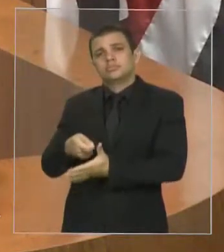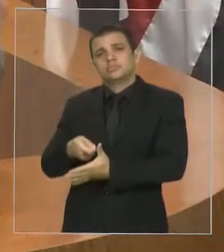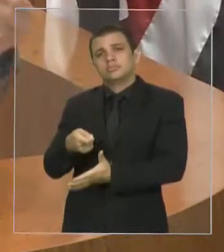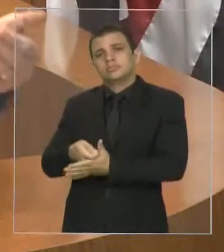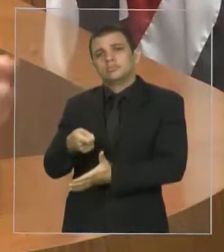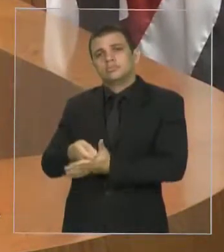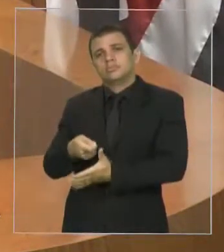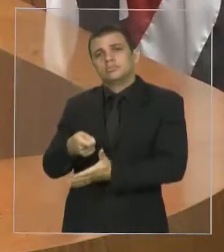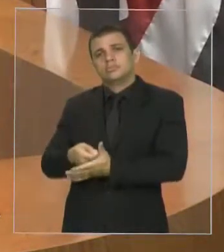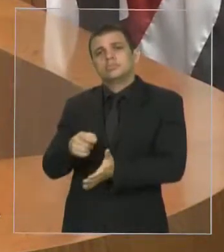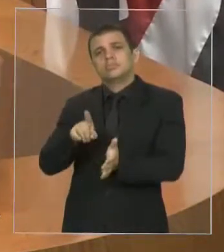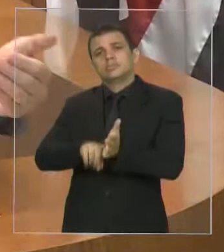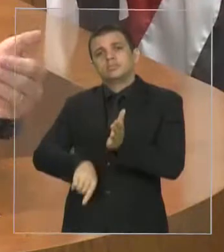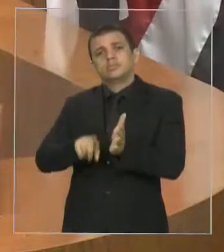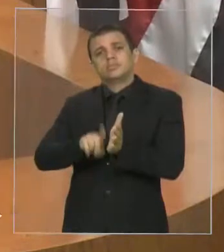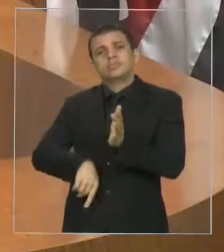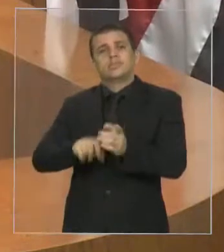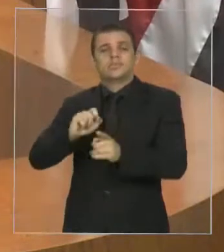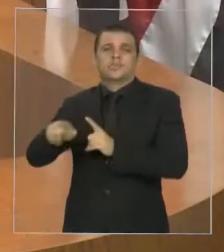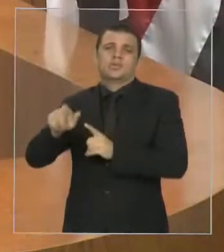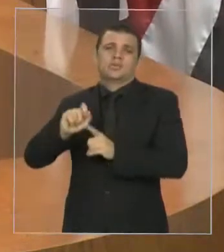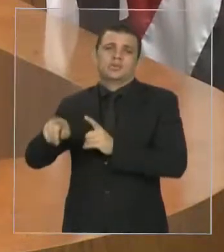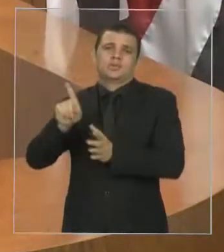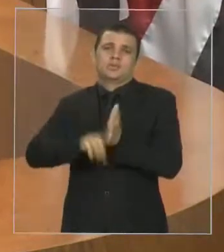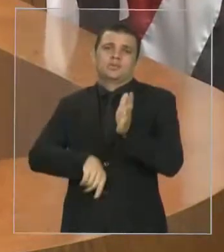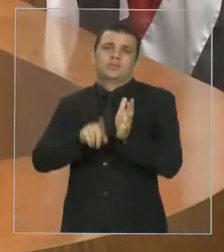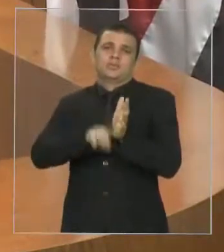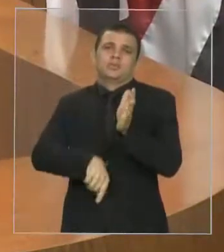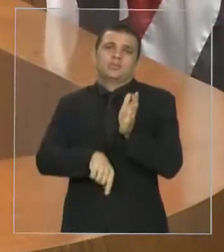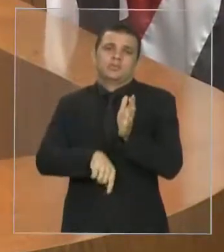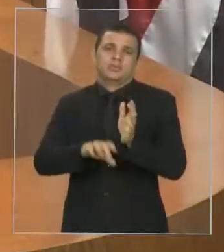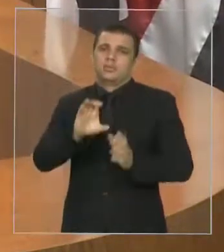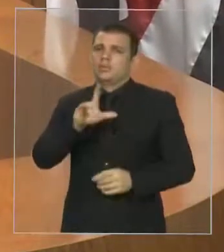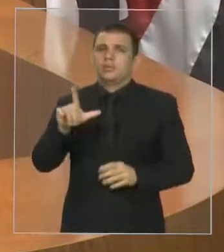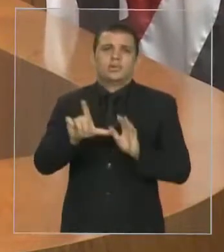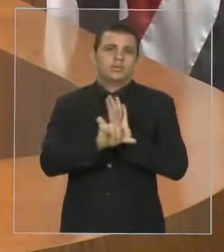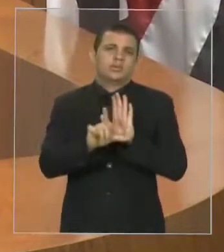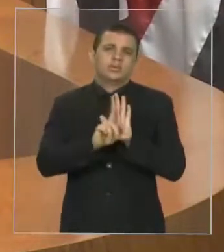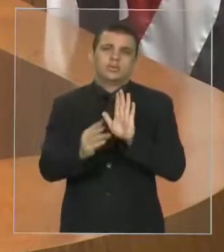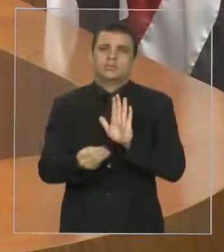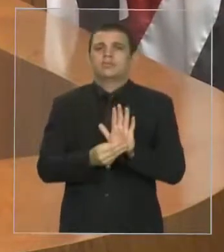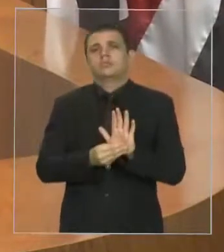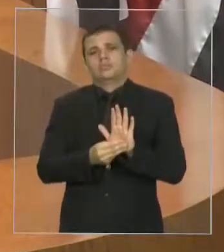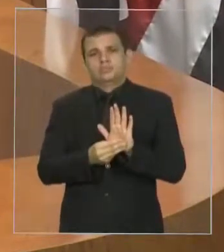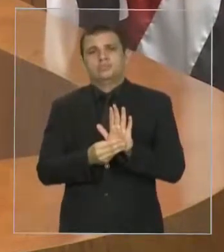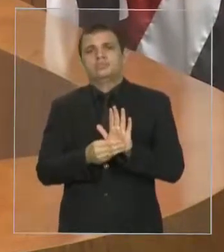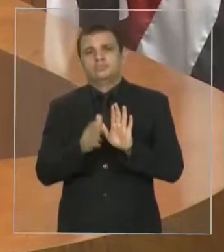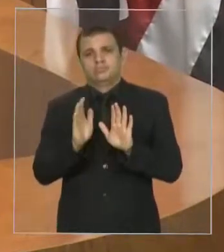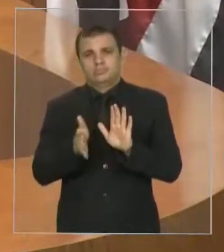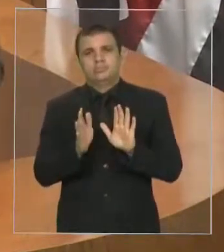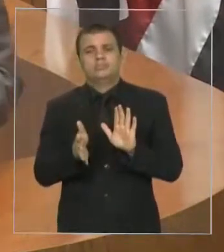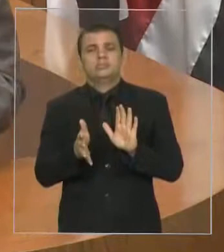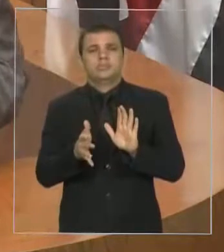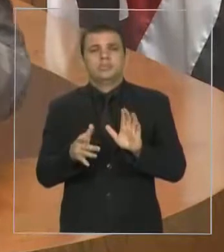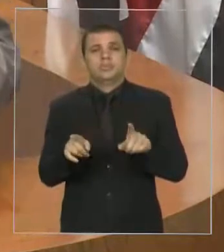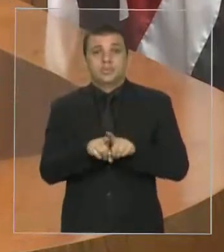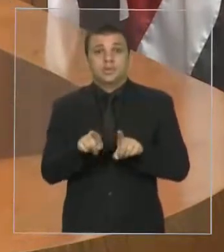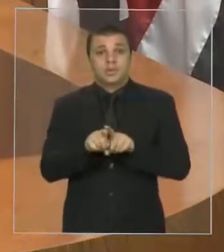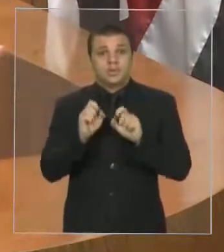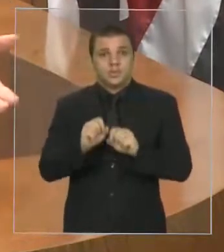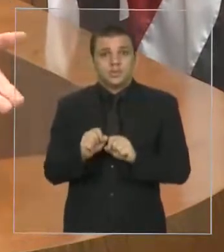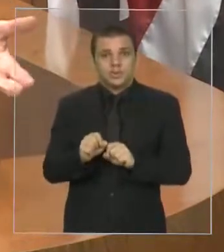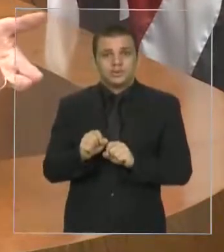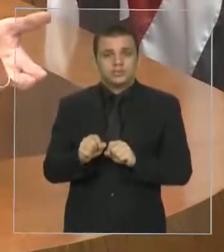têm que ser compensadas no decorrer do contrato. Isso é uma garantia prevista em lei para que a pessoa que faça